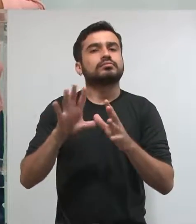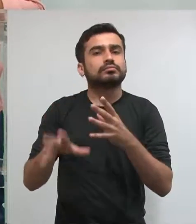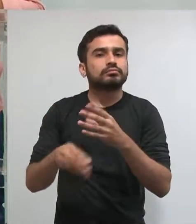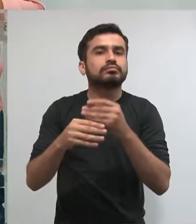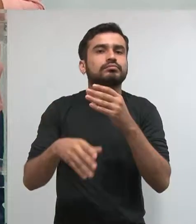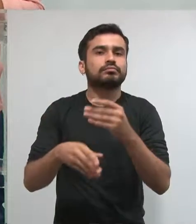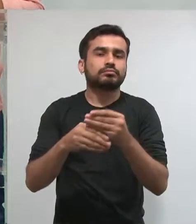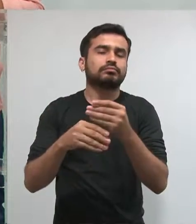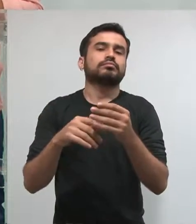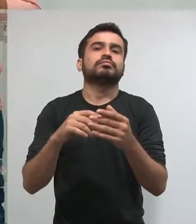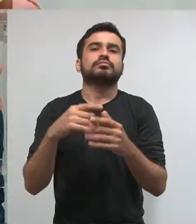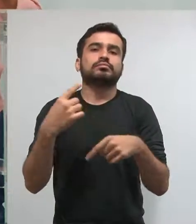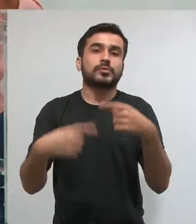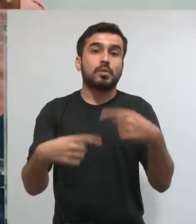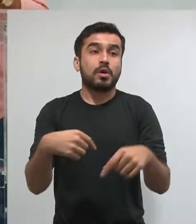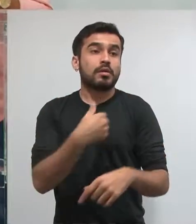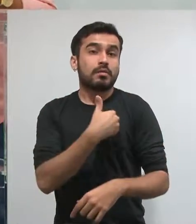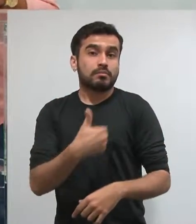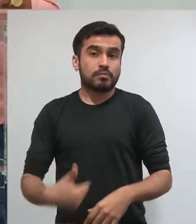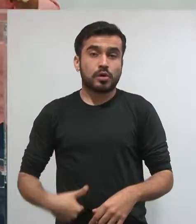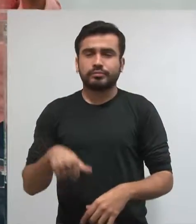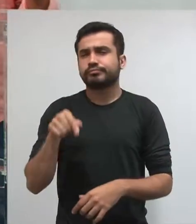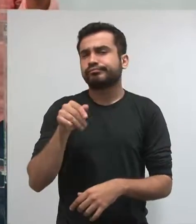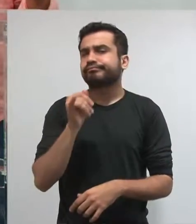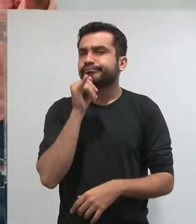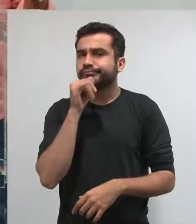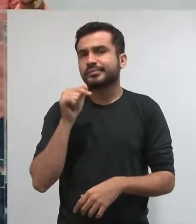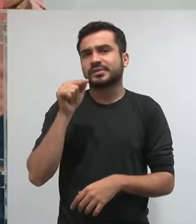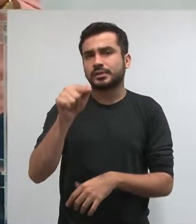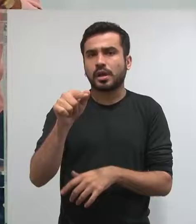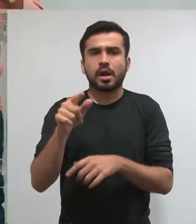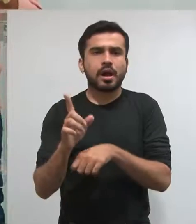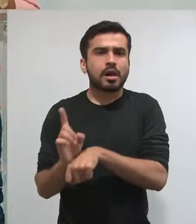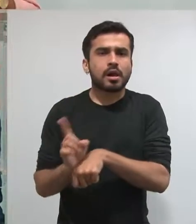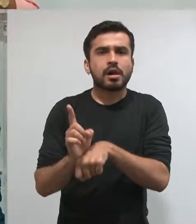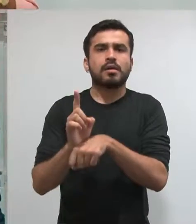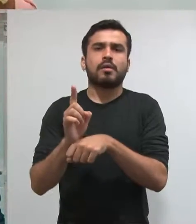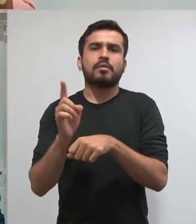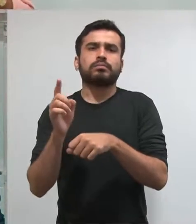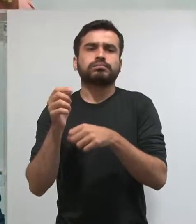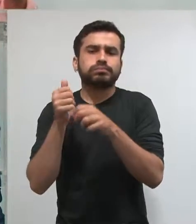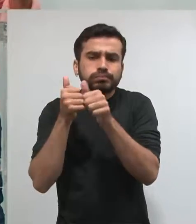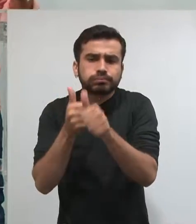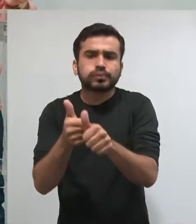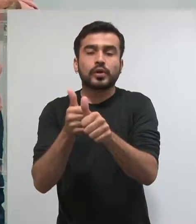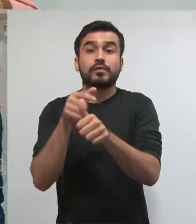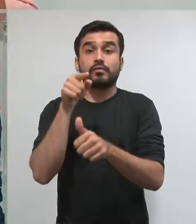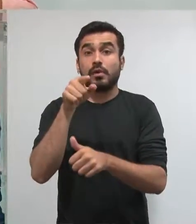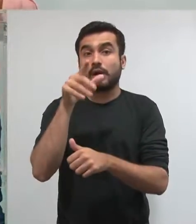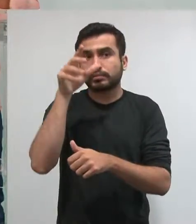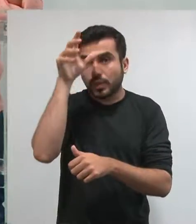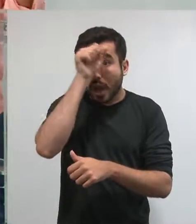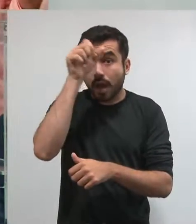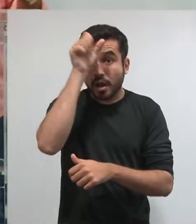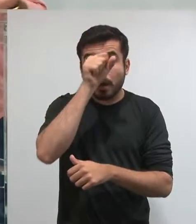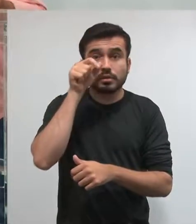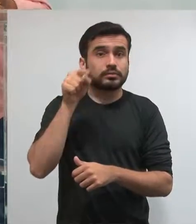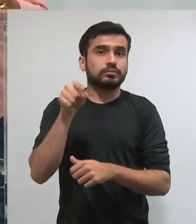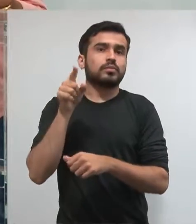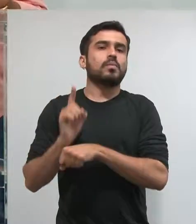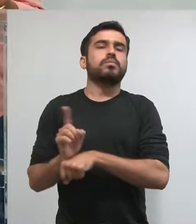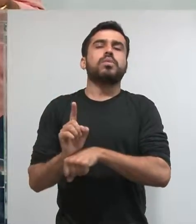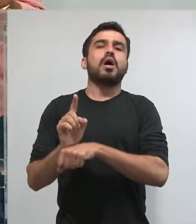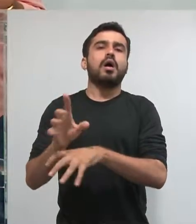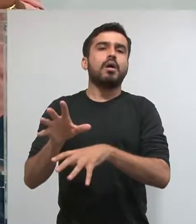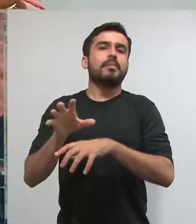de políticas públicas. Então, a partir do momento que você monitora e acompanha e você aprende a partir desse monitoramento,